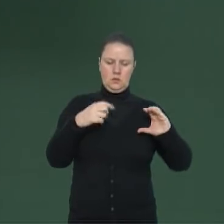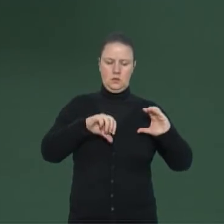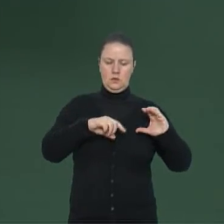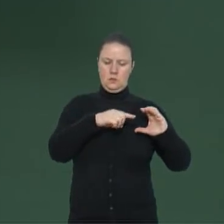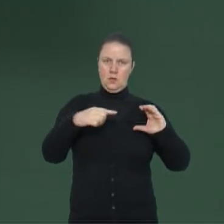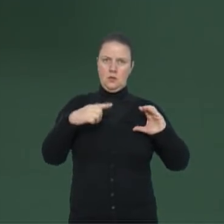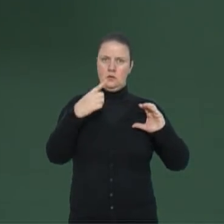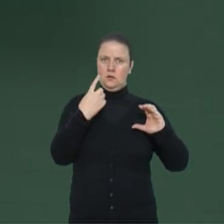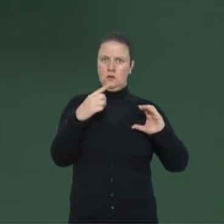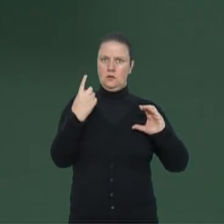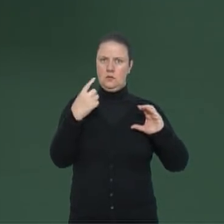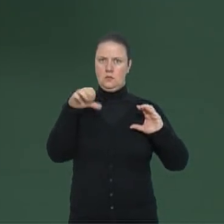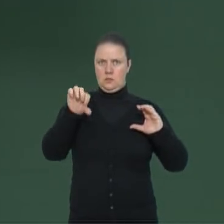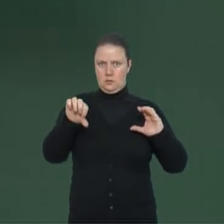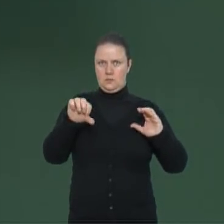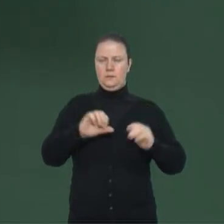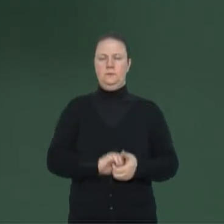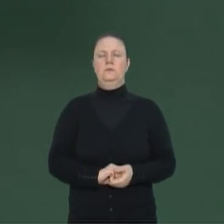119. Ok?